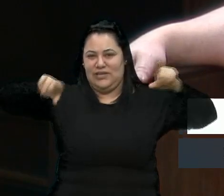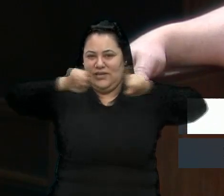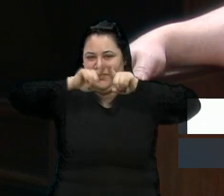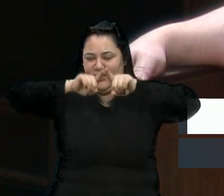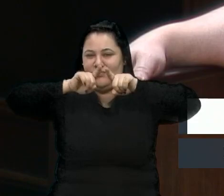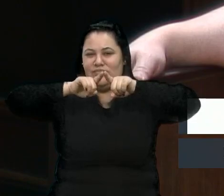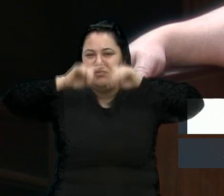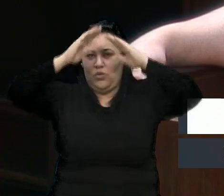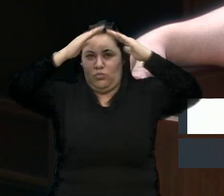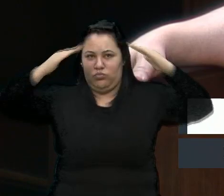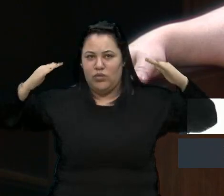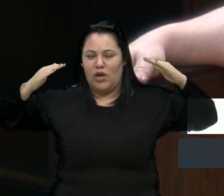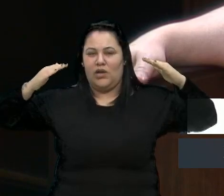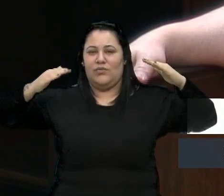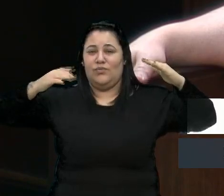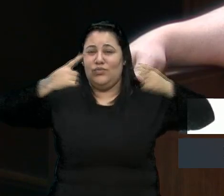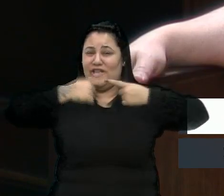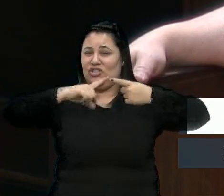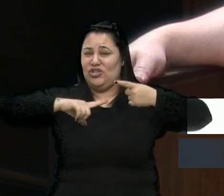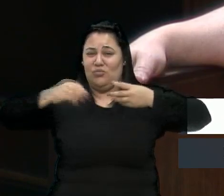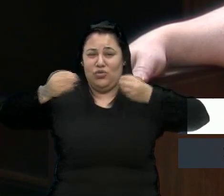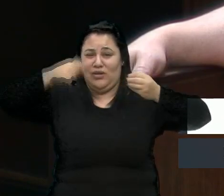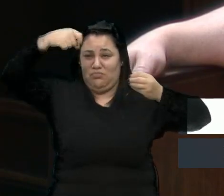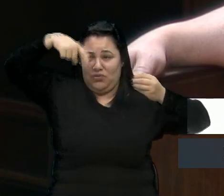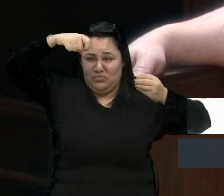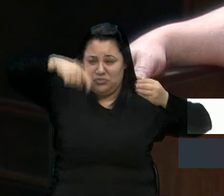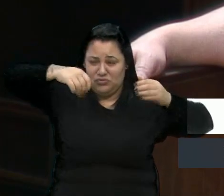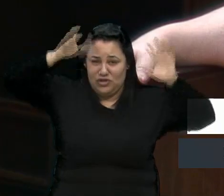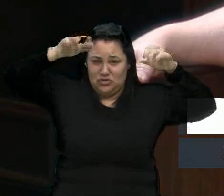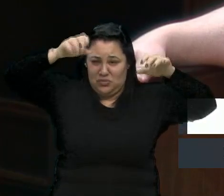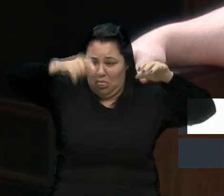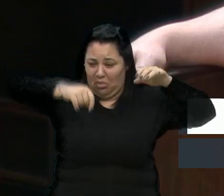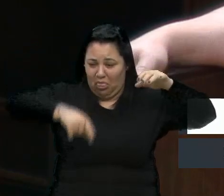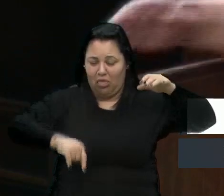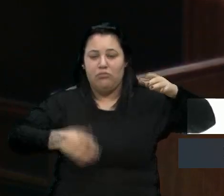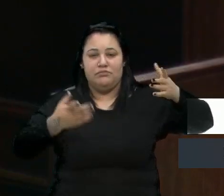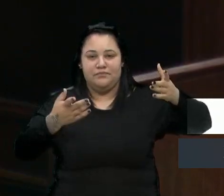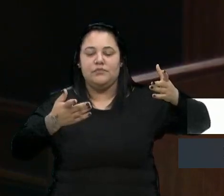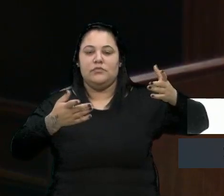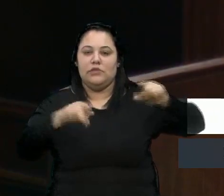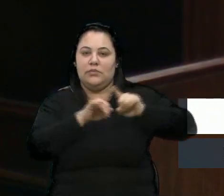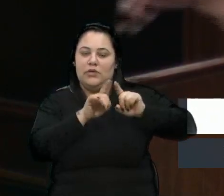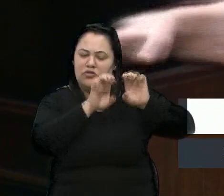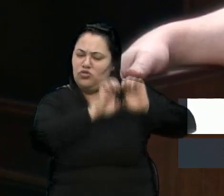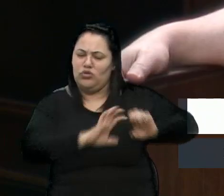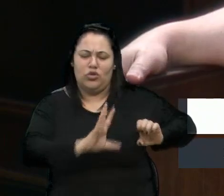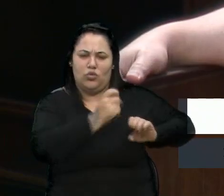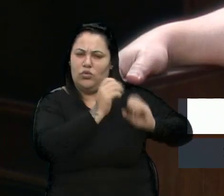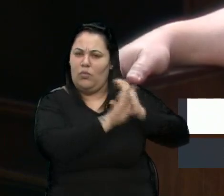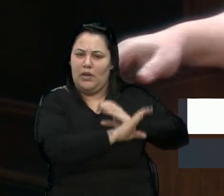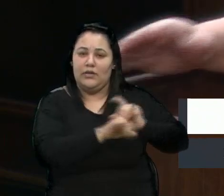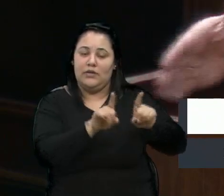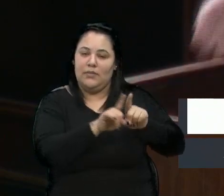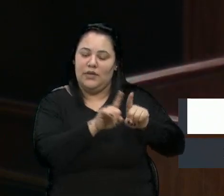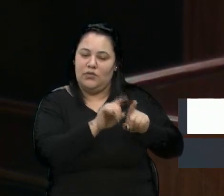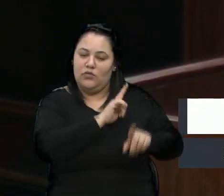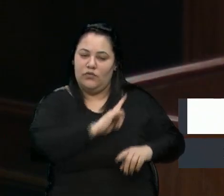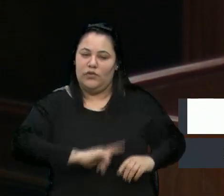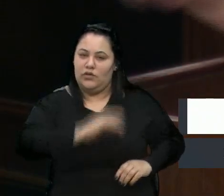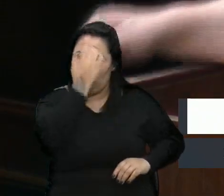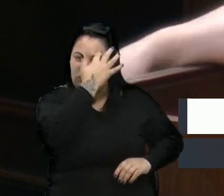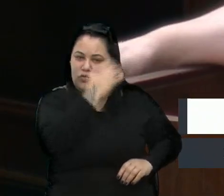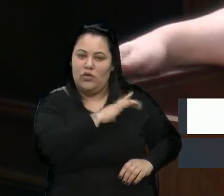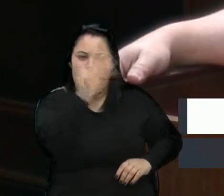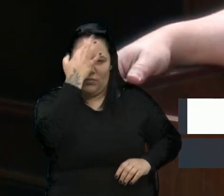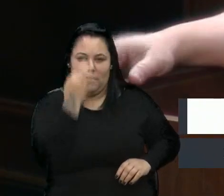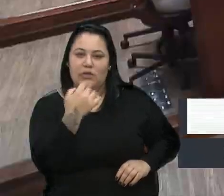Então agradeço sim ao deputado Marcelo Moraes, vou reforçar aqui o nome dele, e também o governo Adiló, que teve esse entendimento. Sua parte,